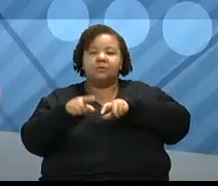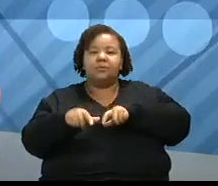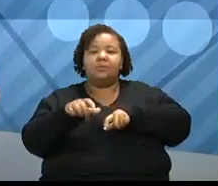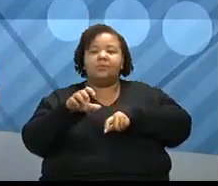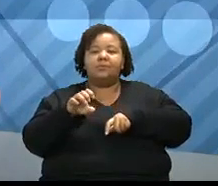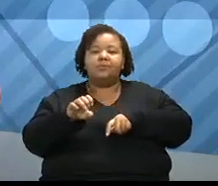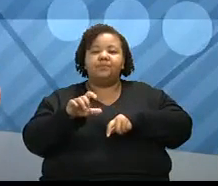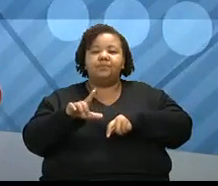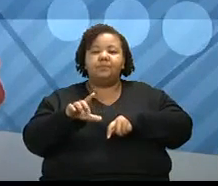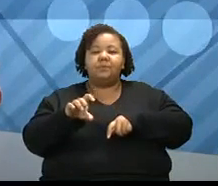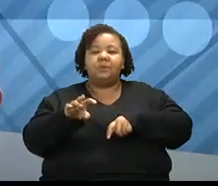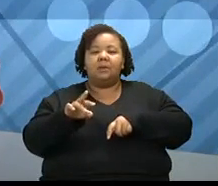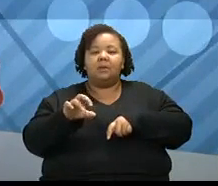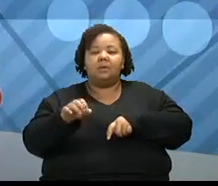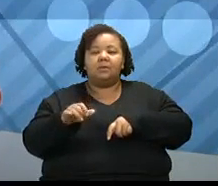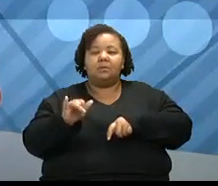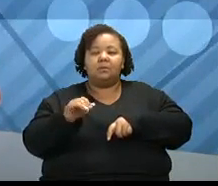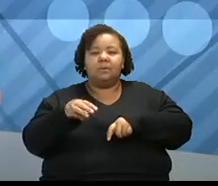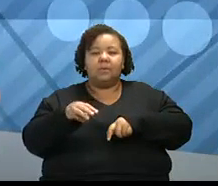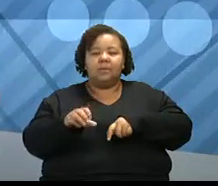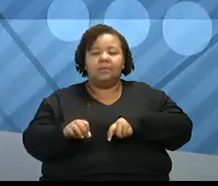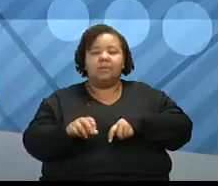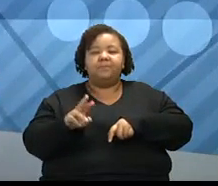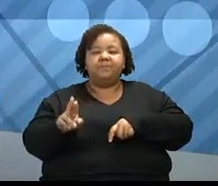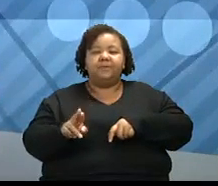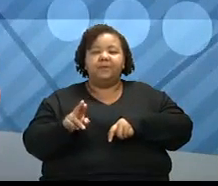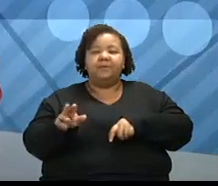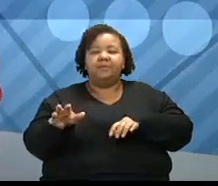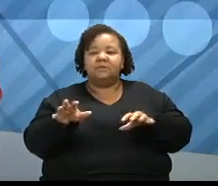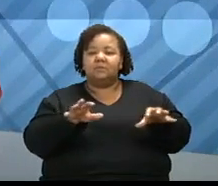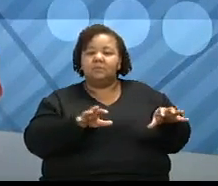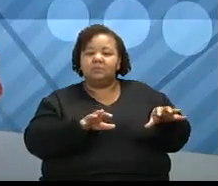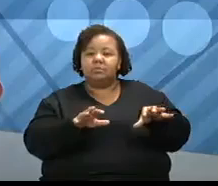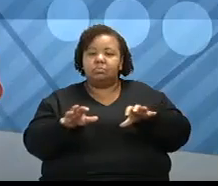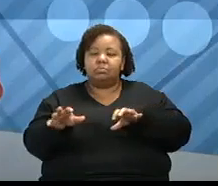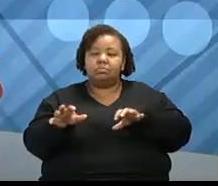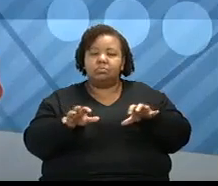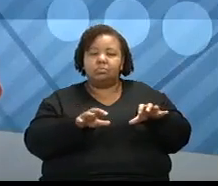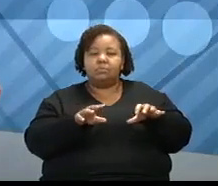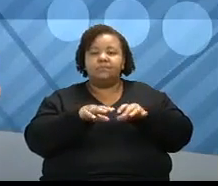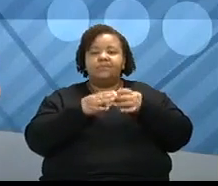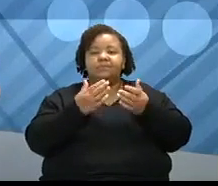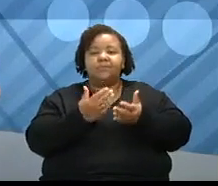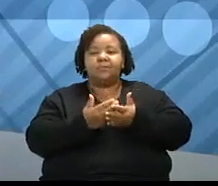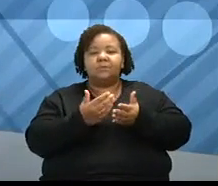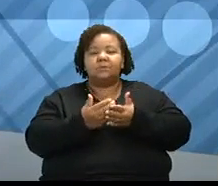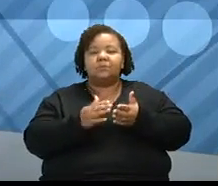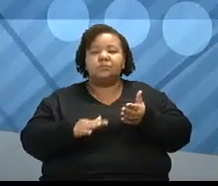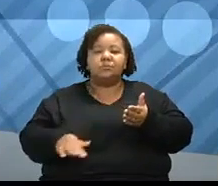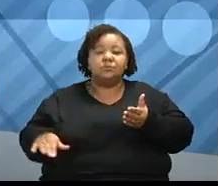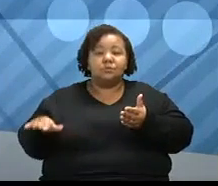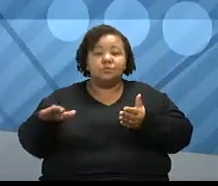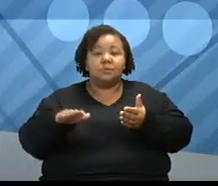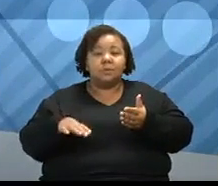trabalhar com movimentos. Então, além da geração do campo magnético, o estudo de um campo elétrico, nós vamos